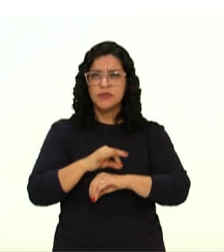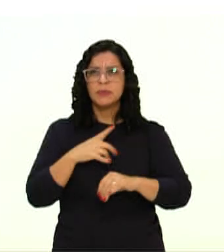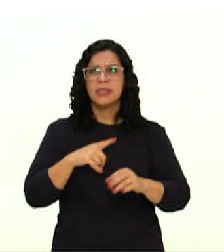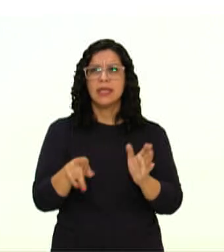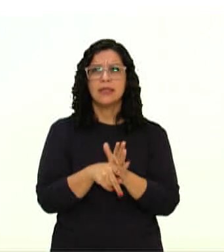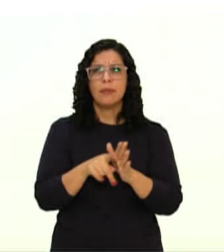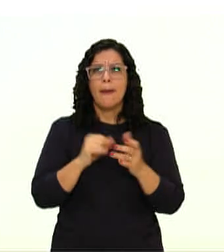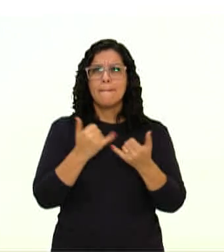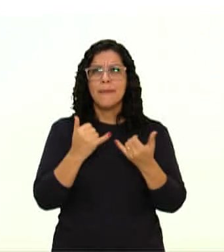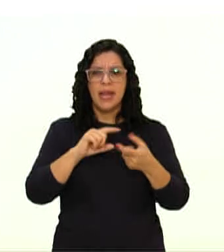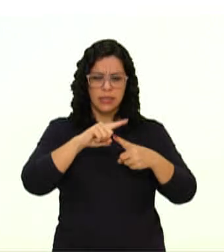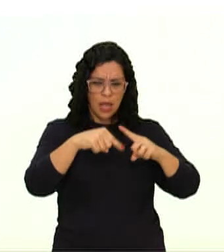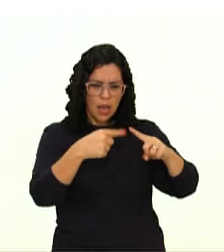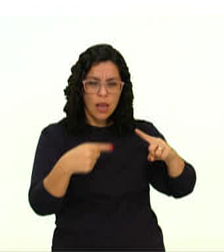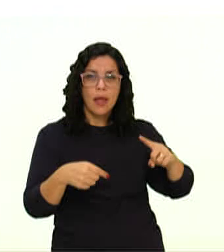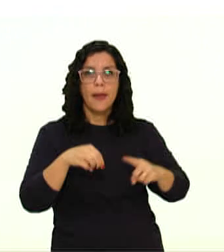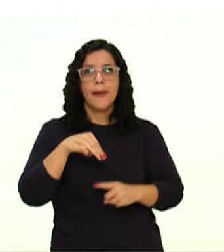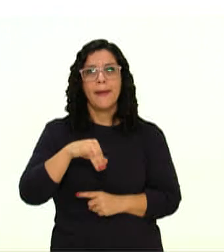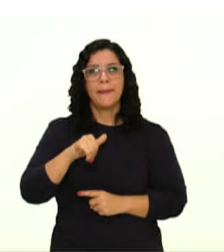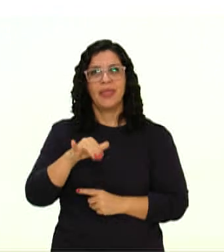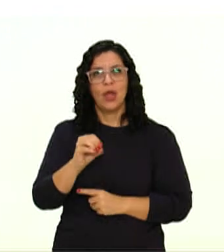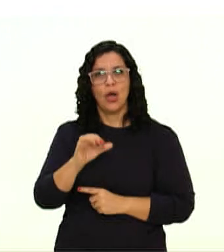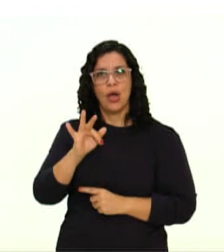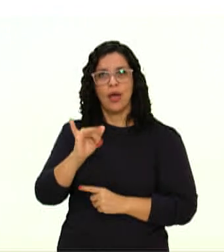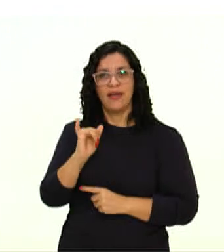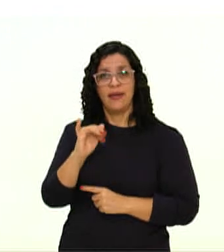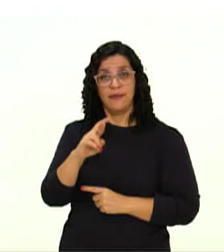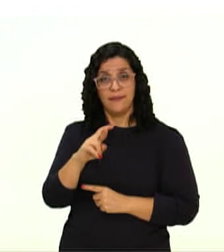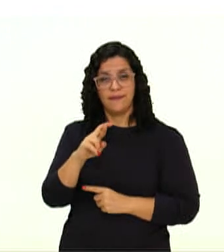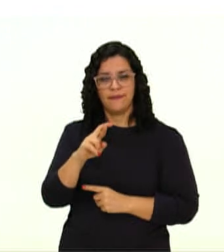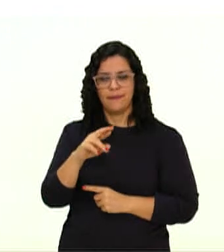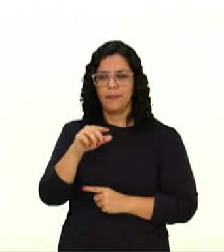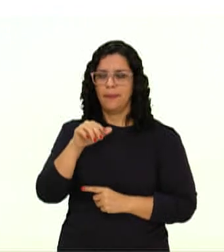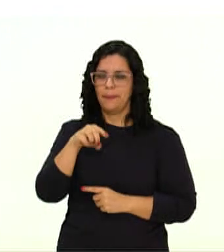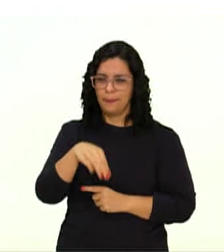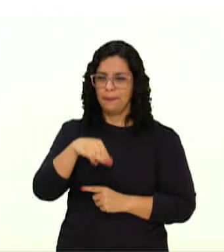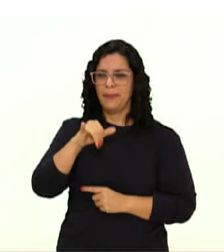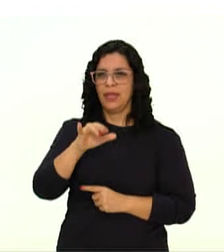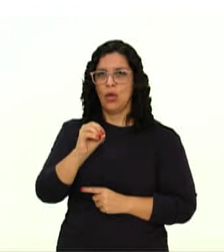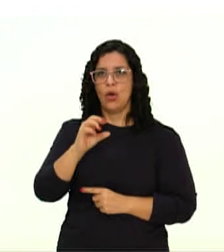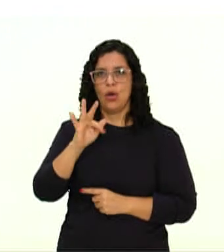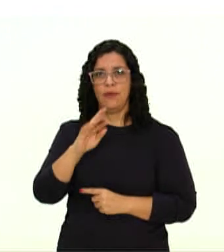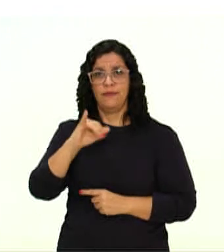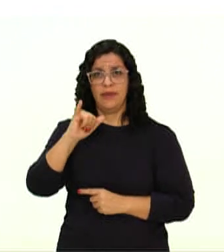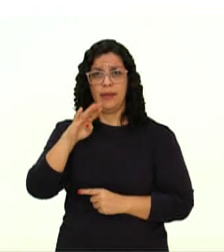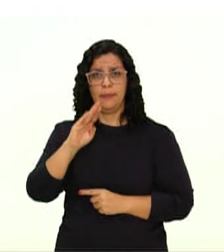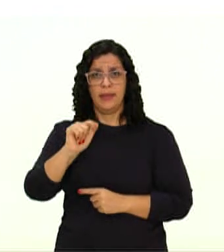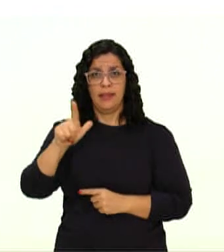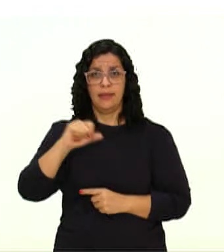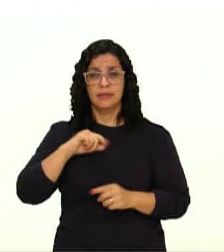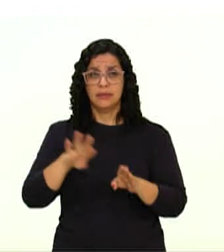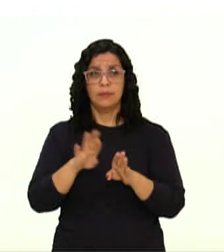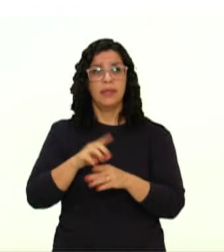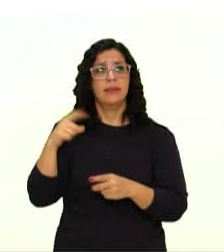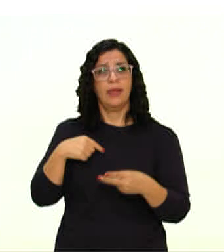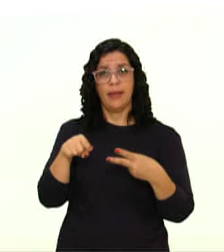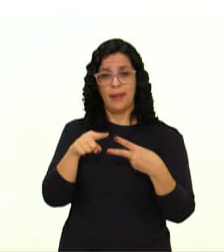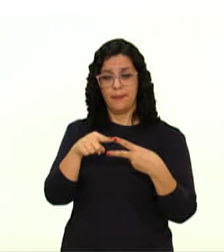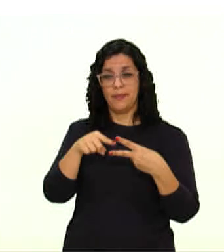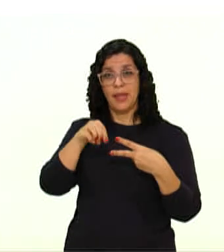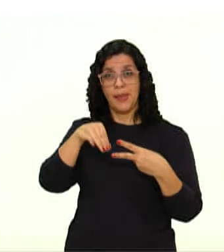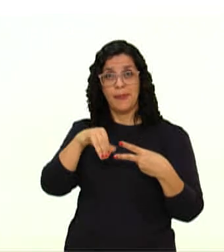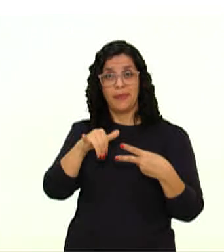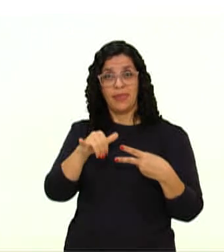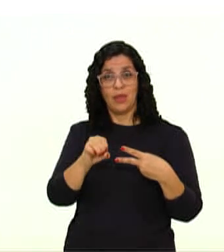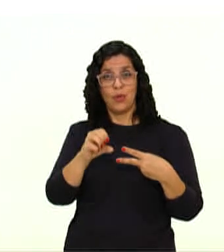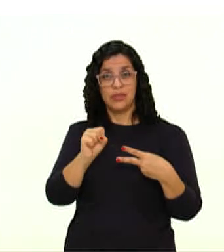de feixes chamados de miofibrilas. A gente já vai ver sobre as miofibrilas, que podem ser a miosina, nós vimos